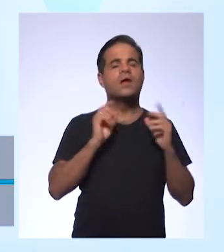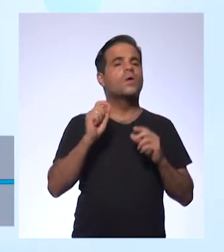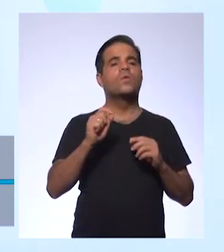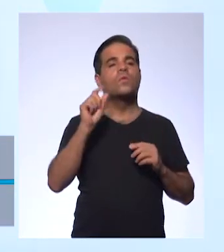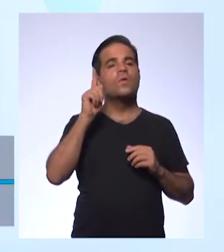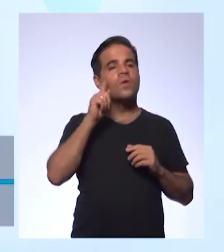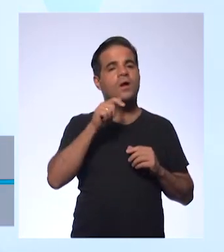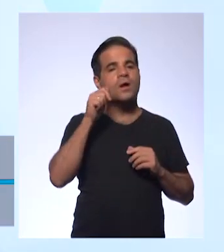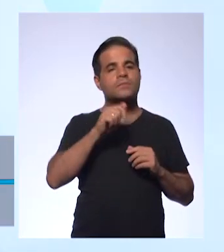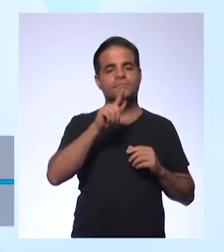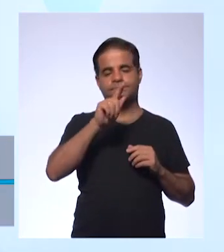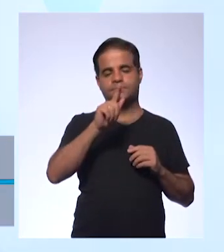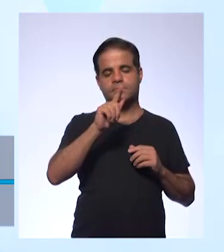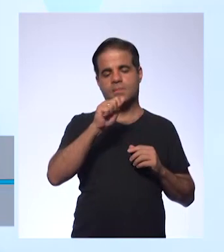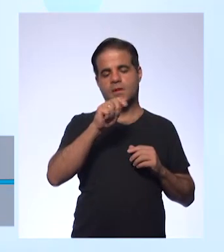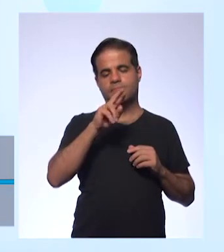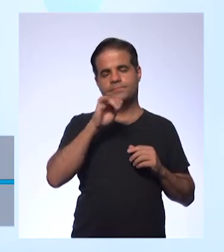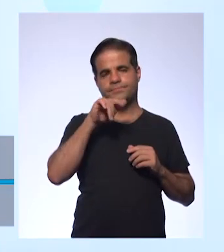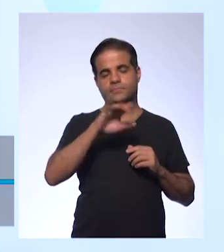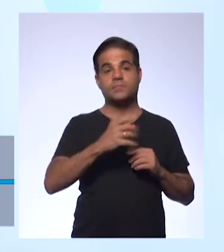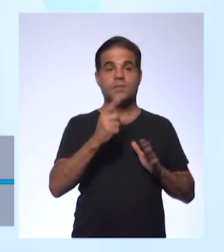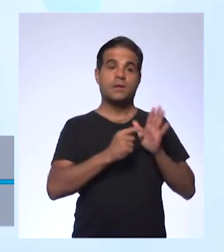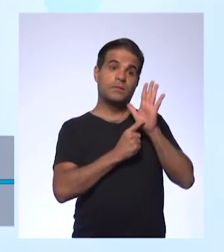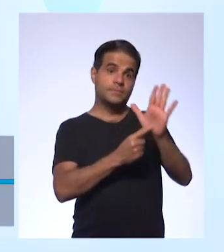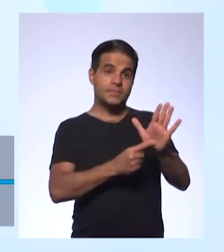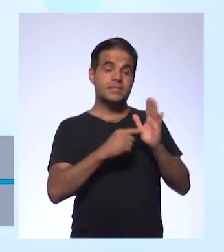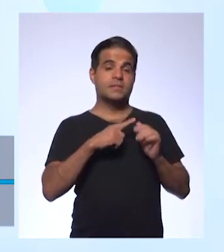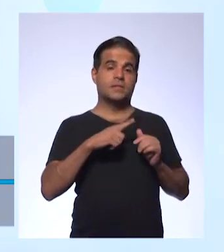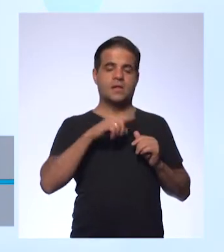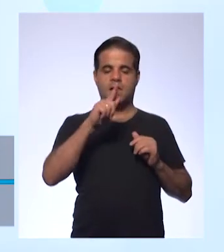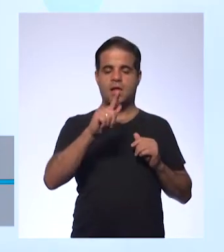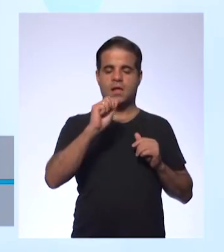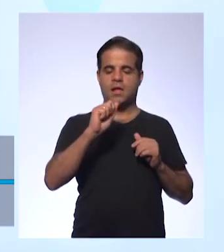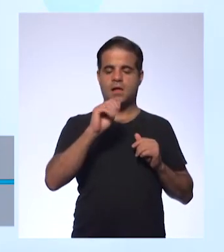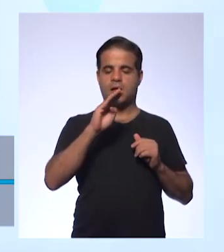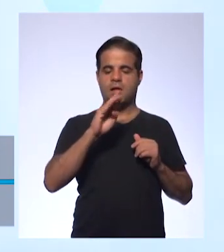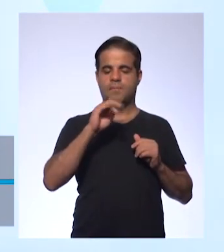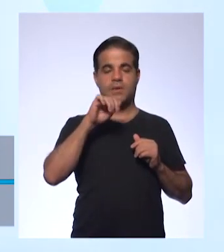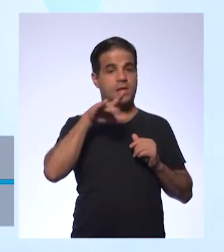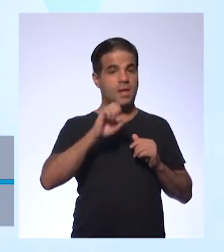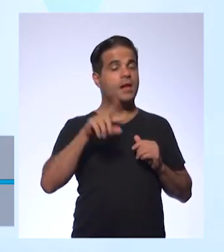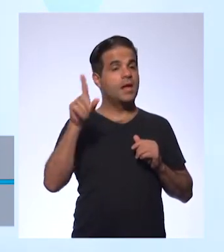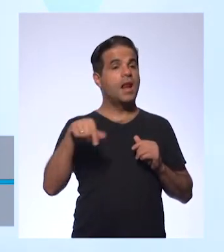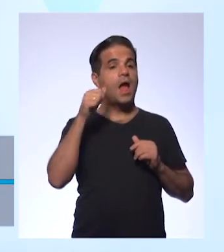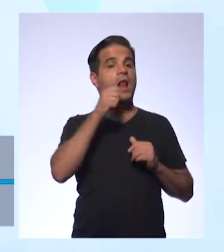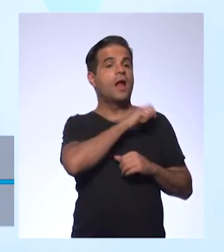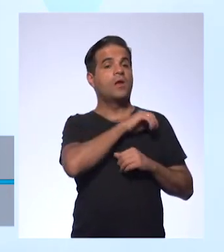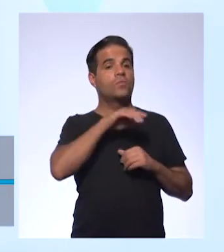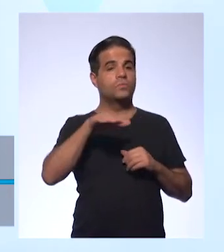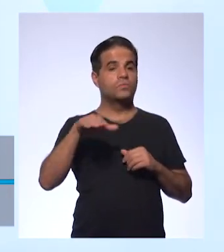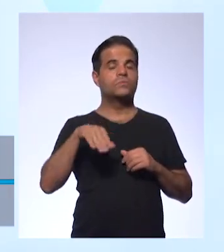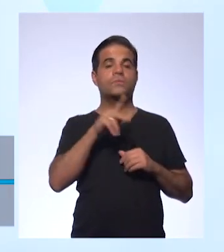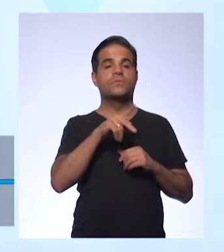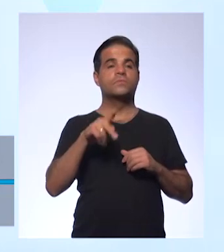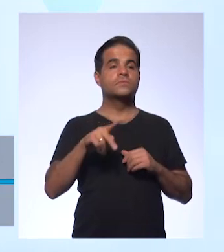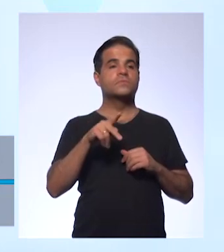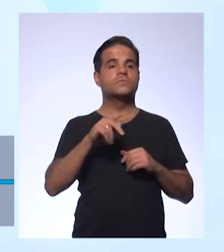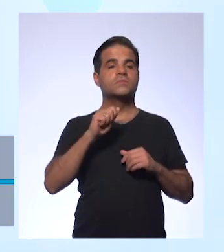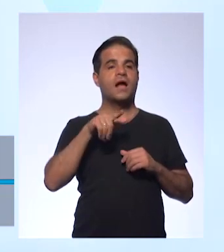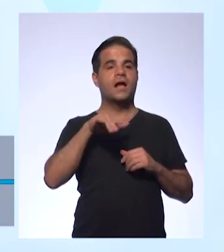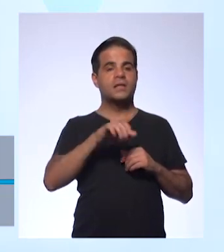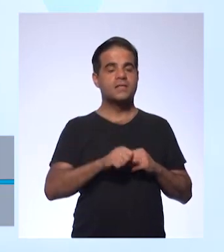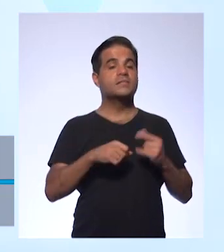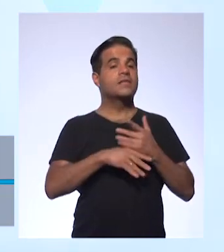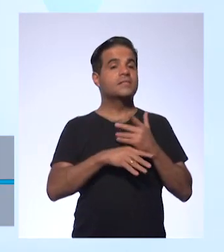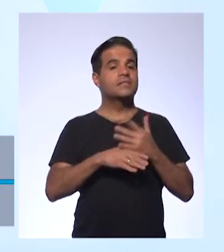que a Gabriele... Primeiro, eu quero apresentar a vocês. Então, nós temos aqui a Gabriele. É aluna da professora Alice, lá de